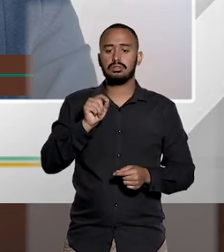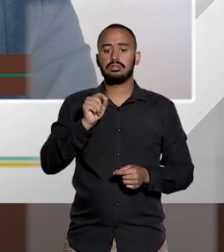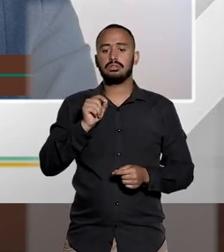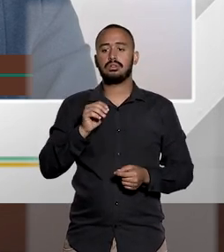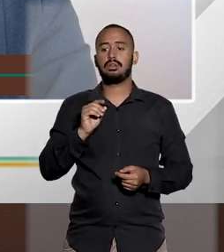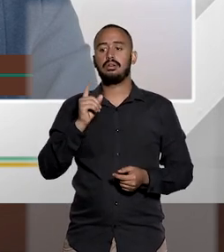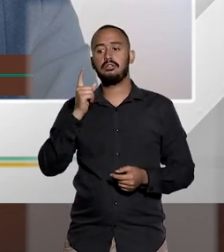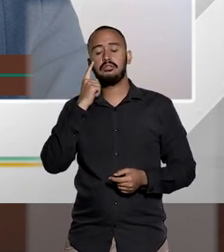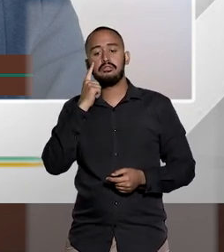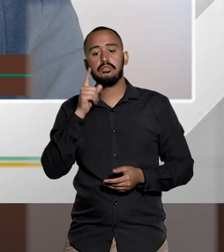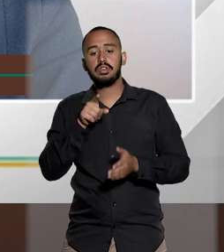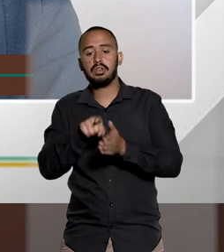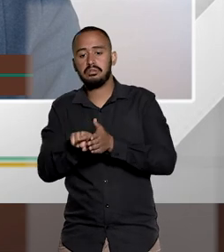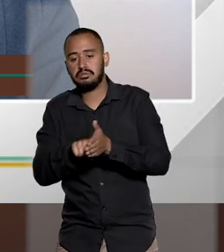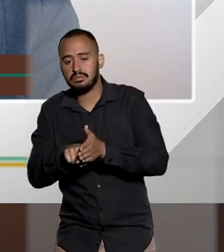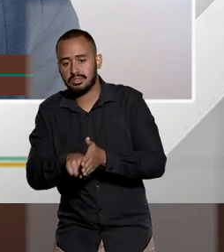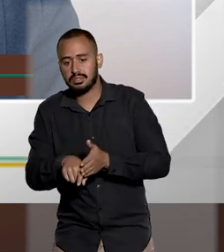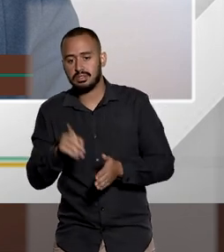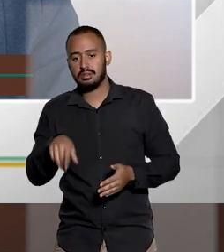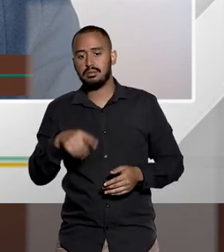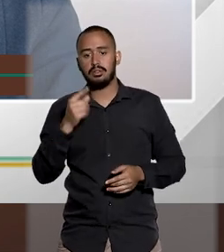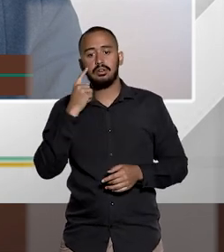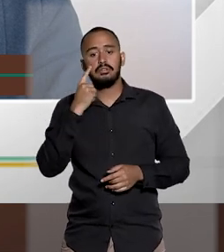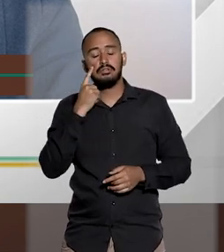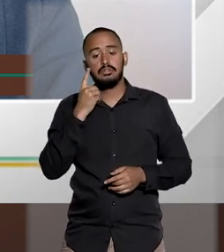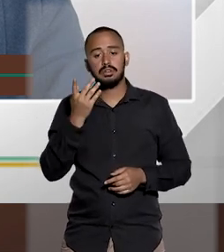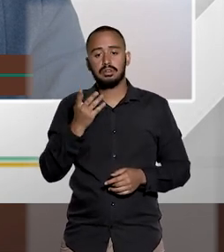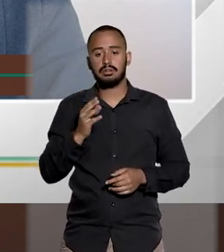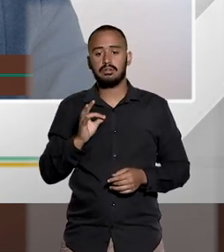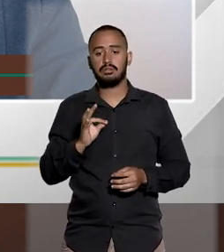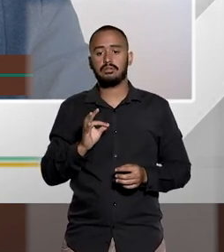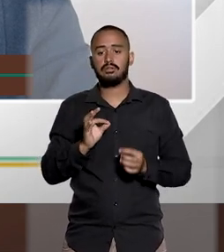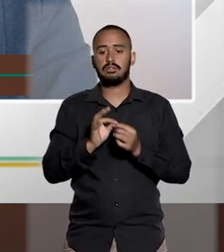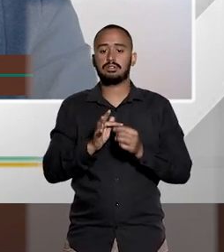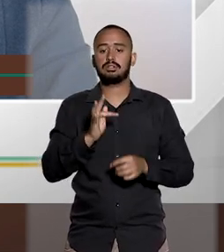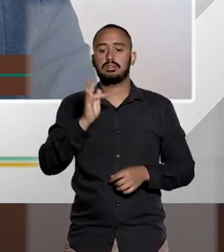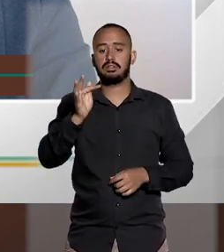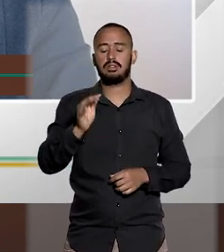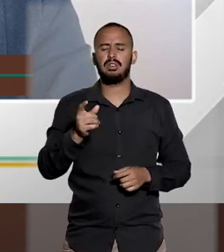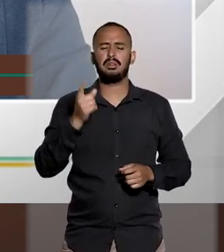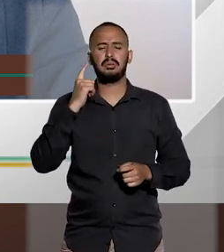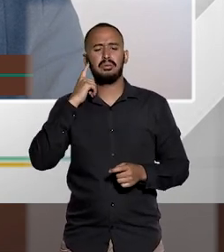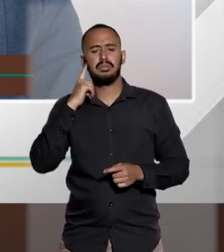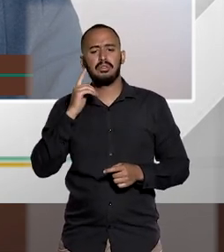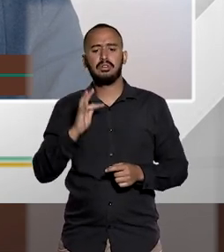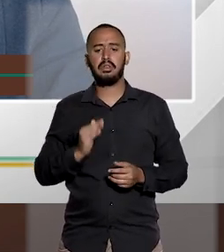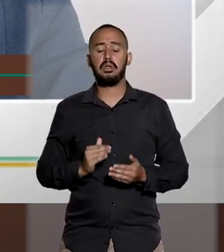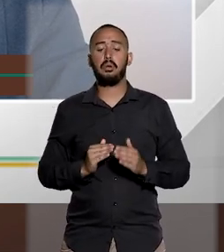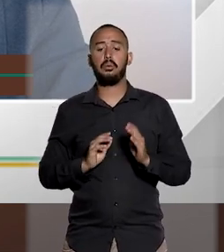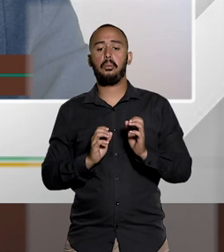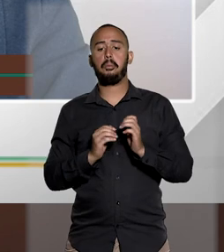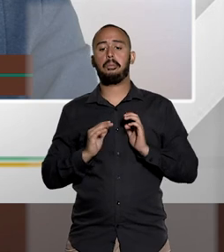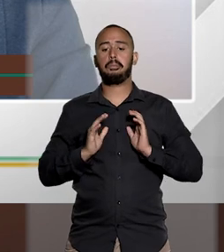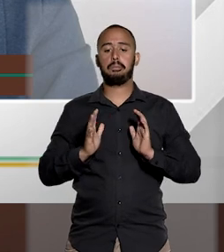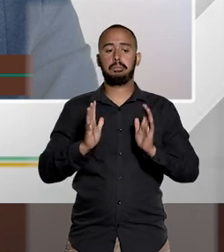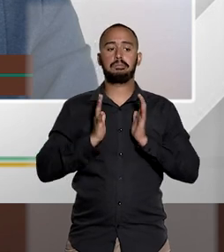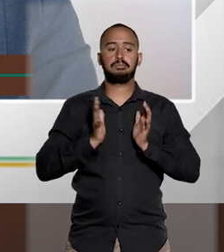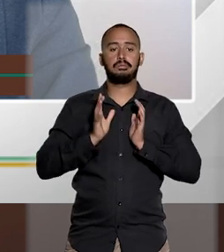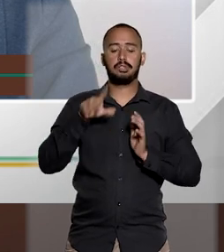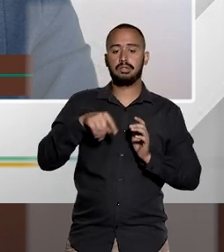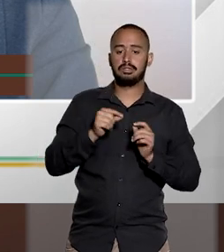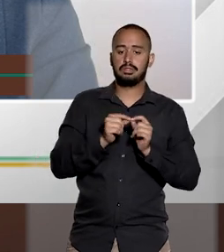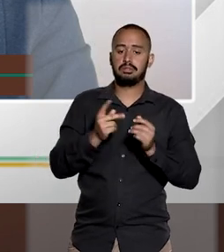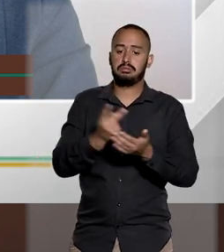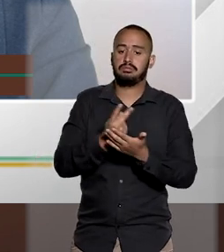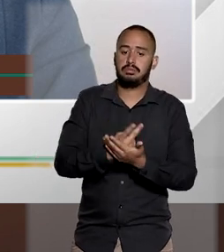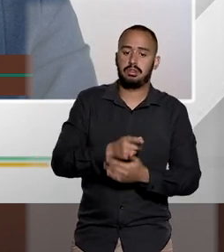de comprovação de regularidade fiscal para efetivamente promover ações que provocam enriquecimento ilícito, conforme